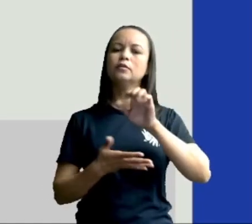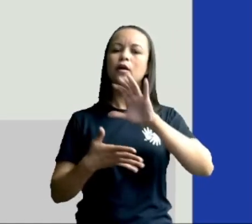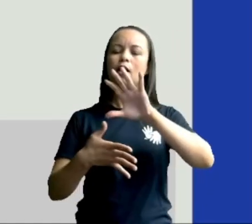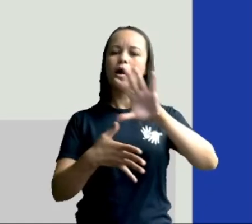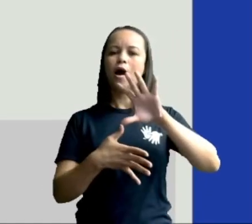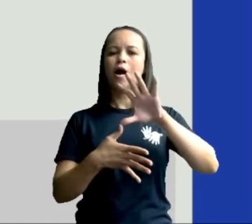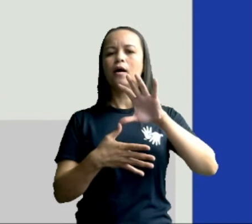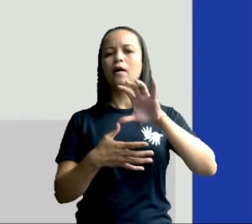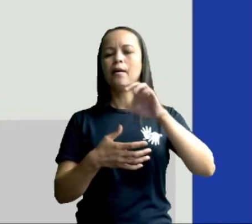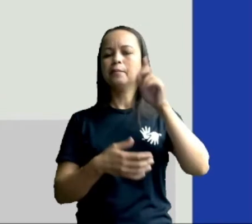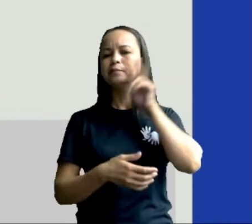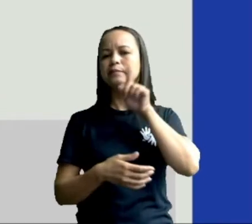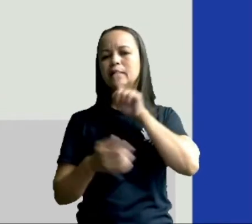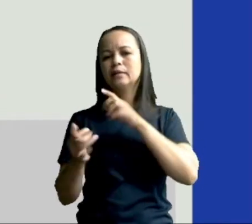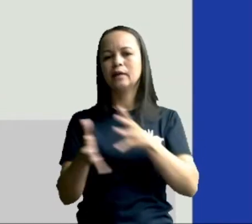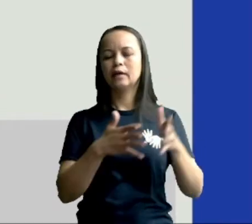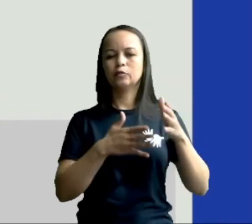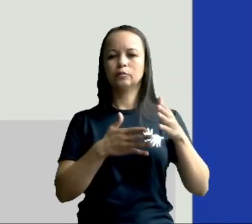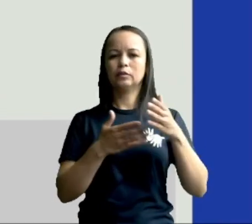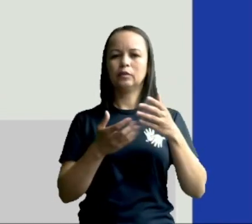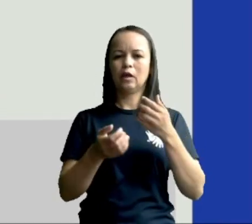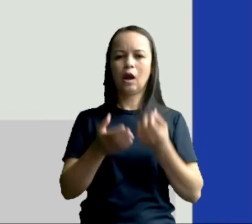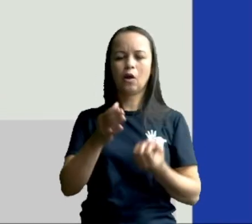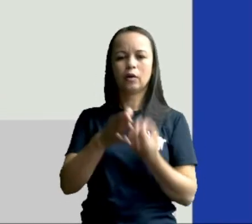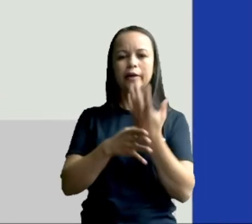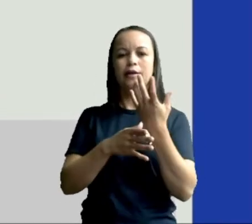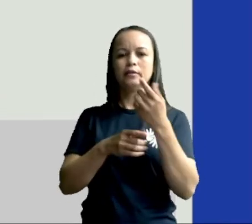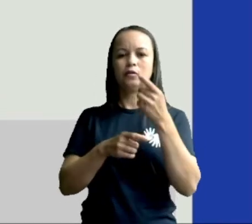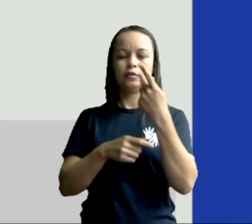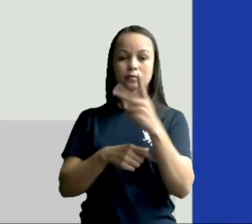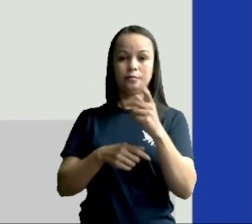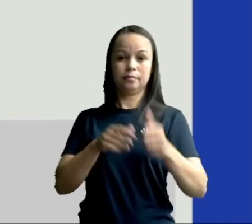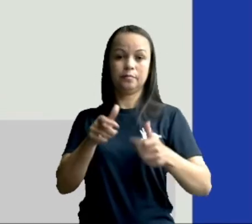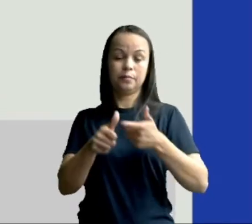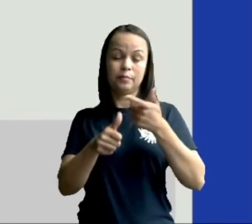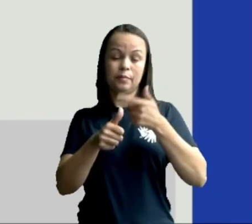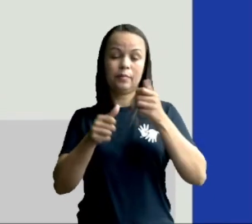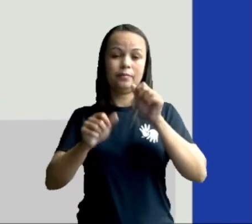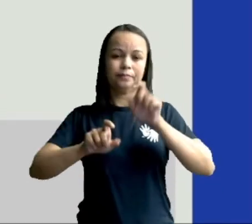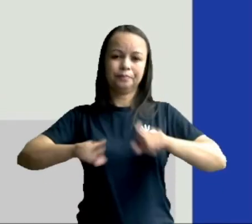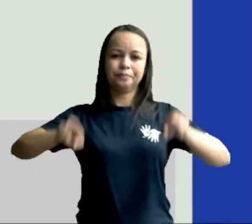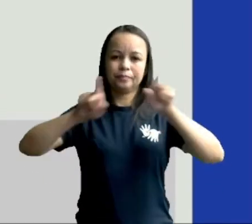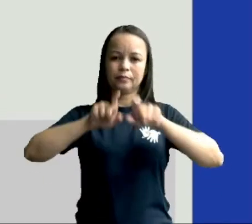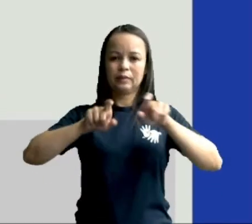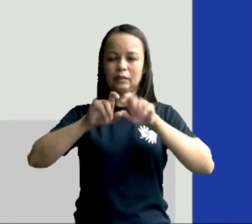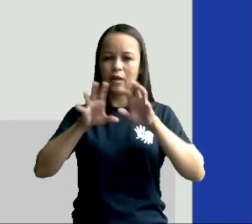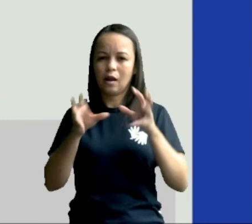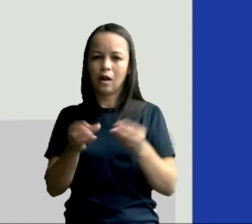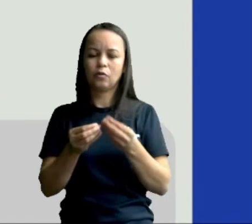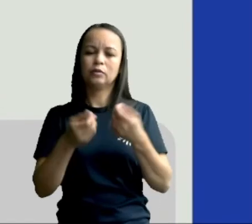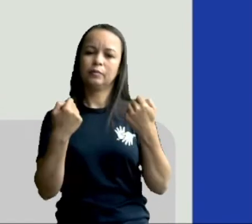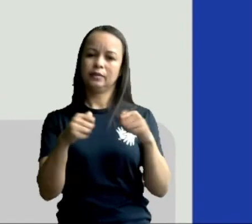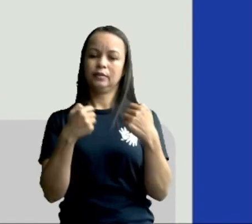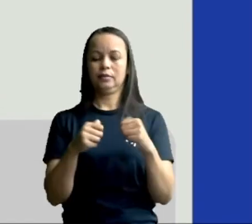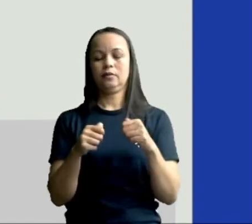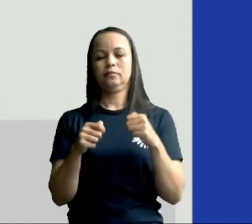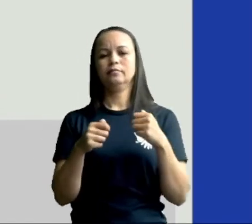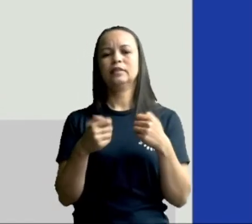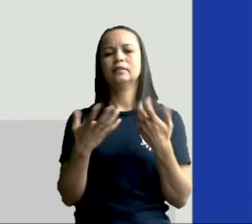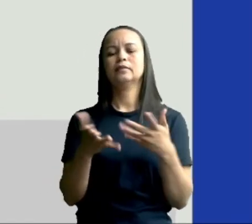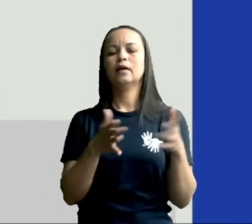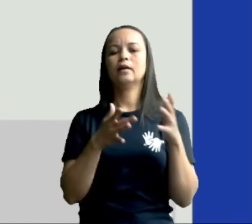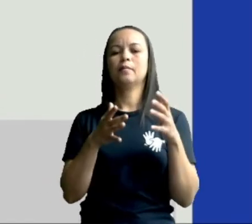Mundial, a construção desse primeiro computador, tendo como objetivo o auxílio dos cálculos da precisão necessária para